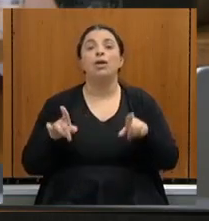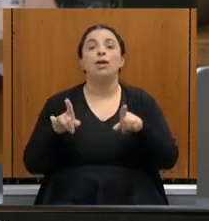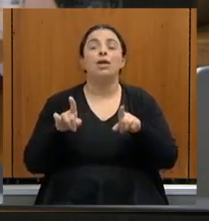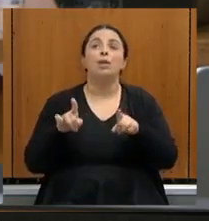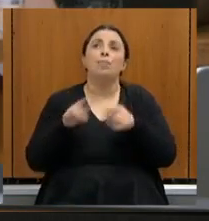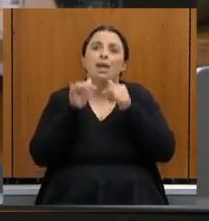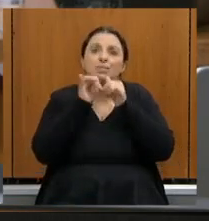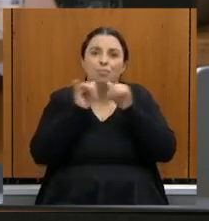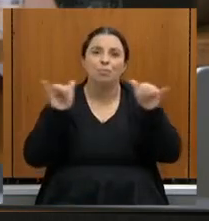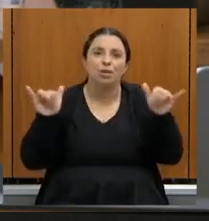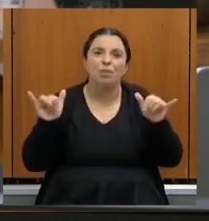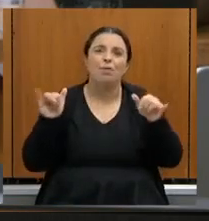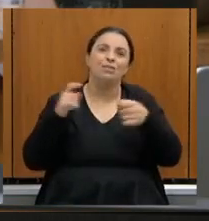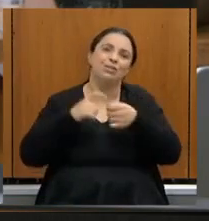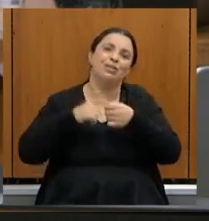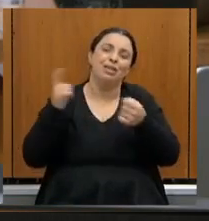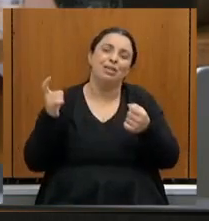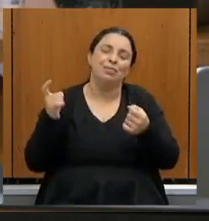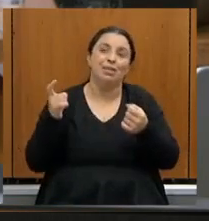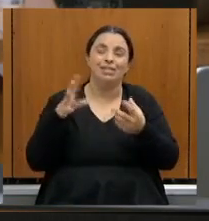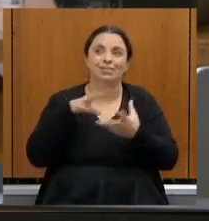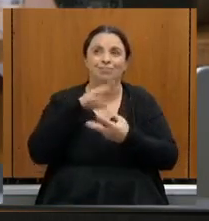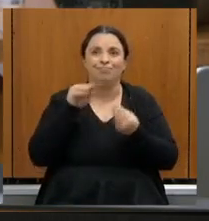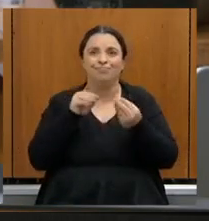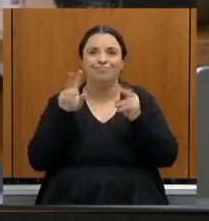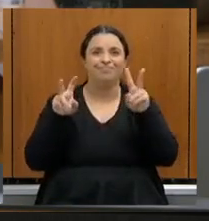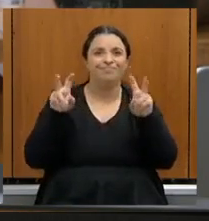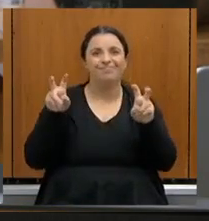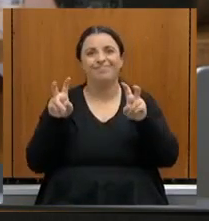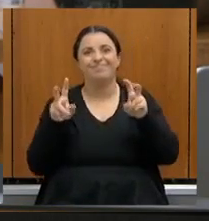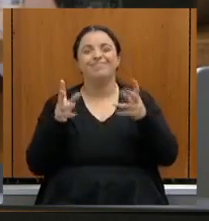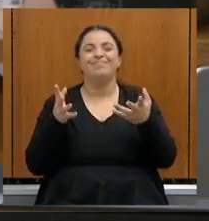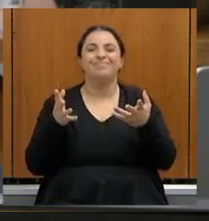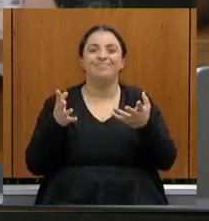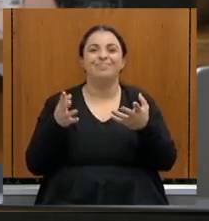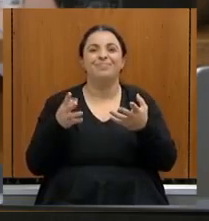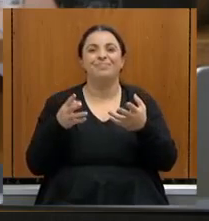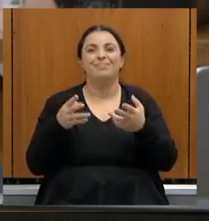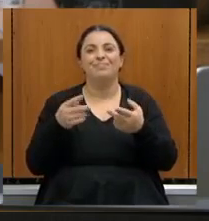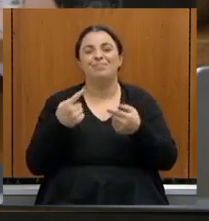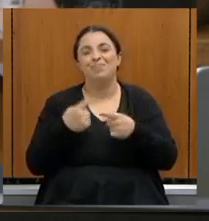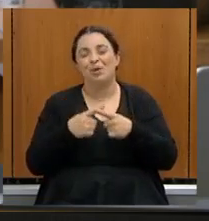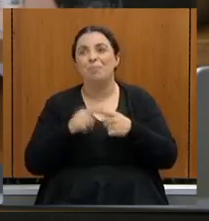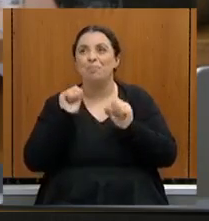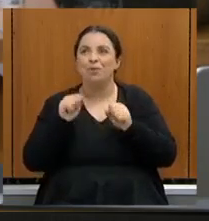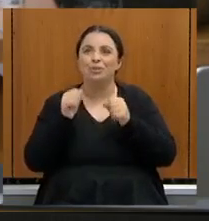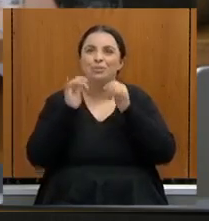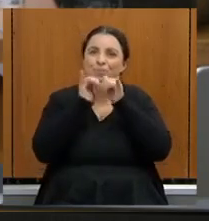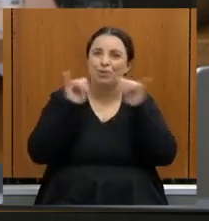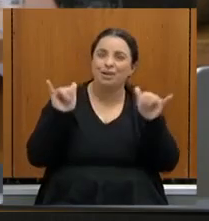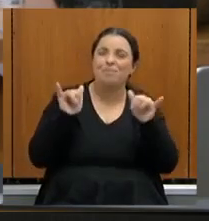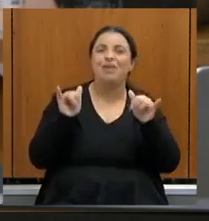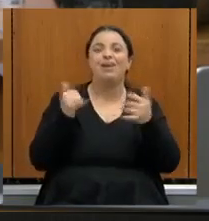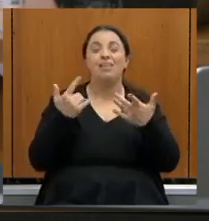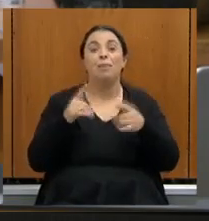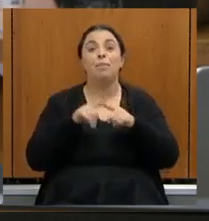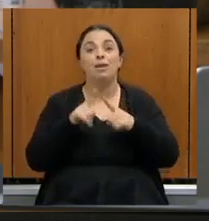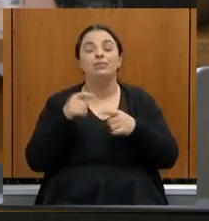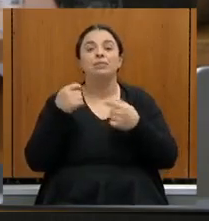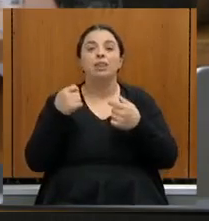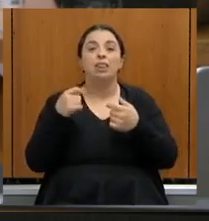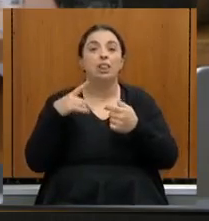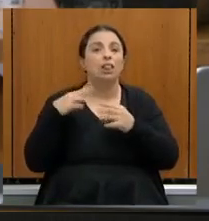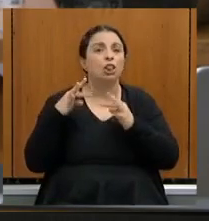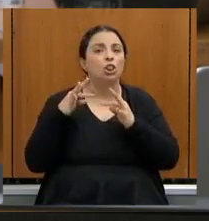independência também eu misturo essas duas porque pode ser proclamada também mas não foi sem lutas a